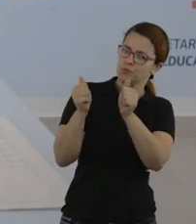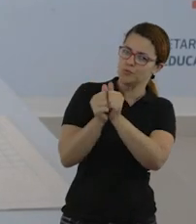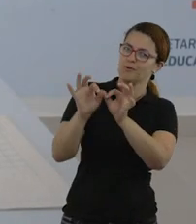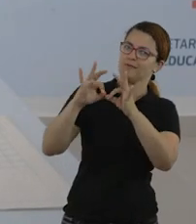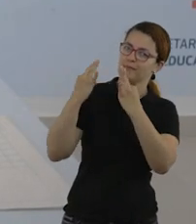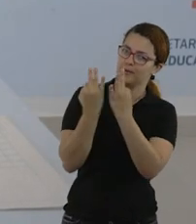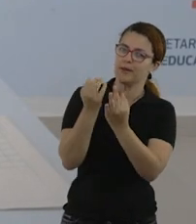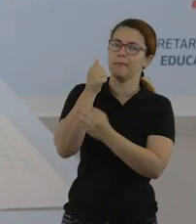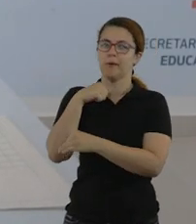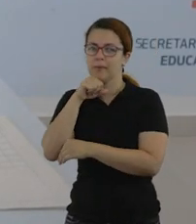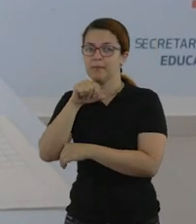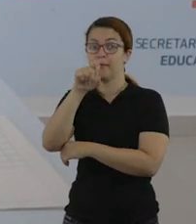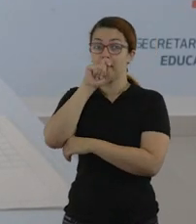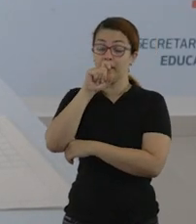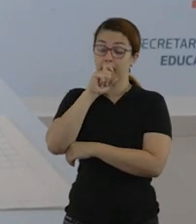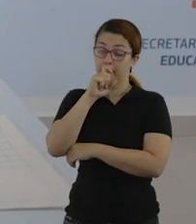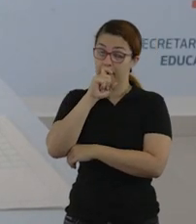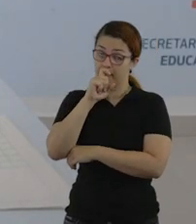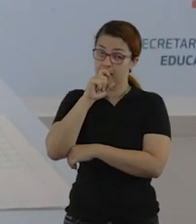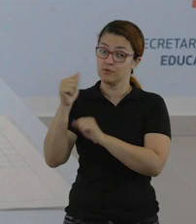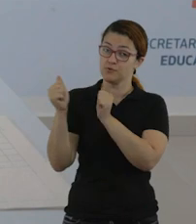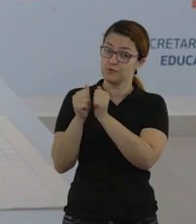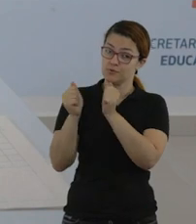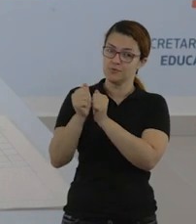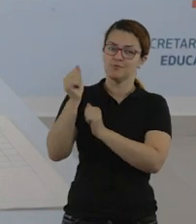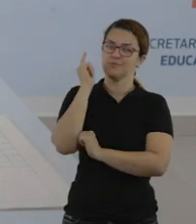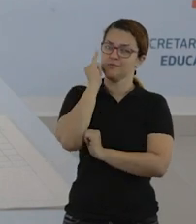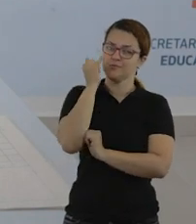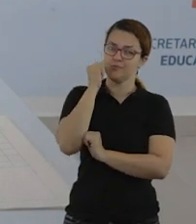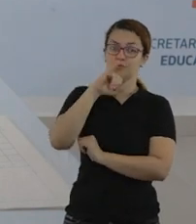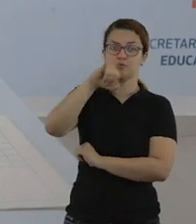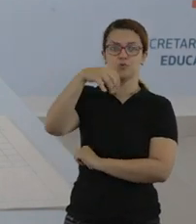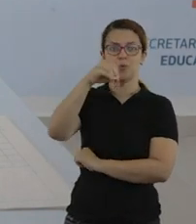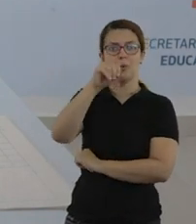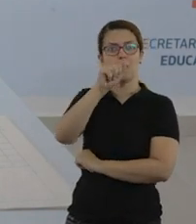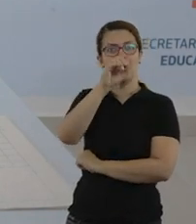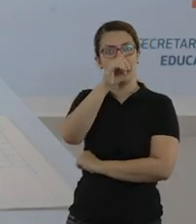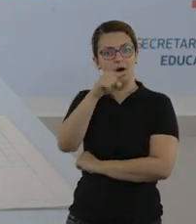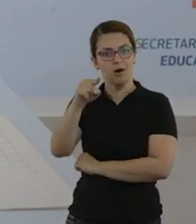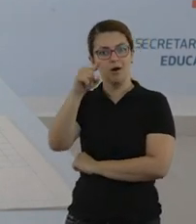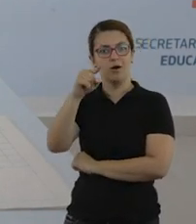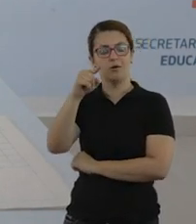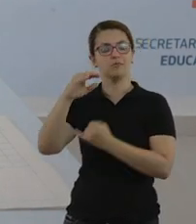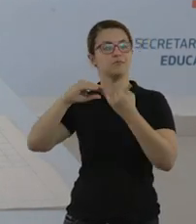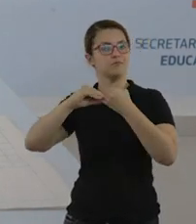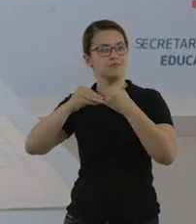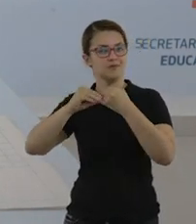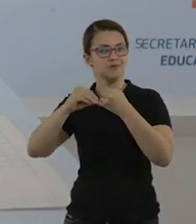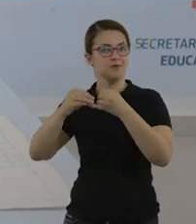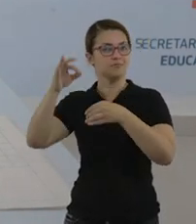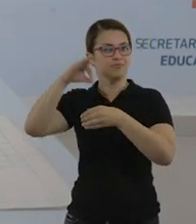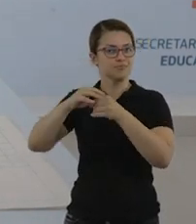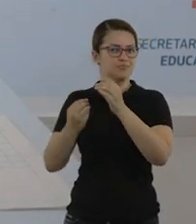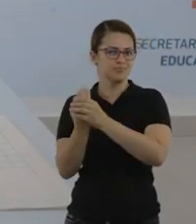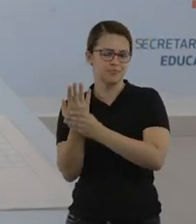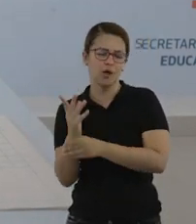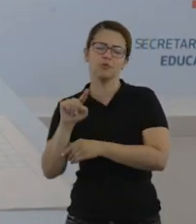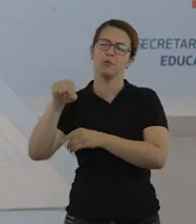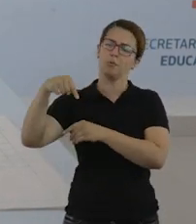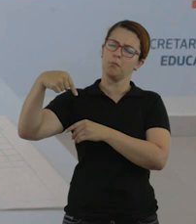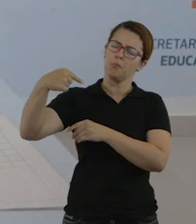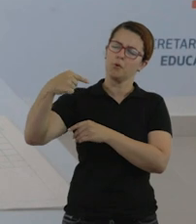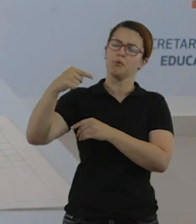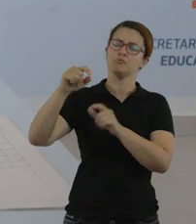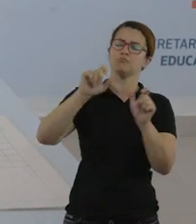papai, a historinha do João e do Pé de Feijão. Depois de assistir a historinha, conversar com a mamãe, com o